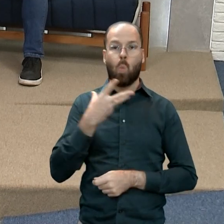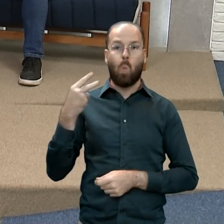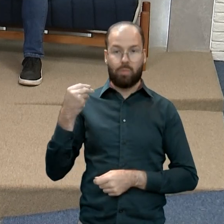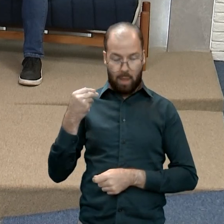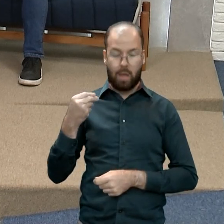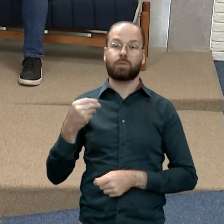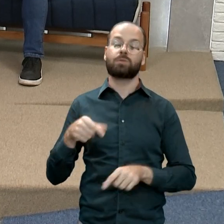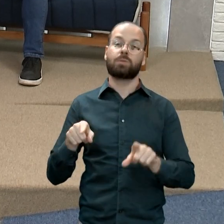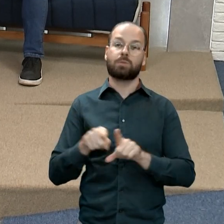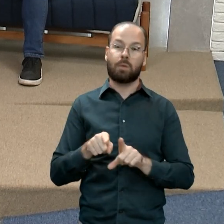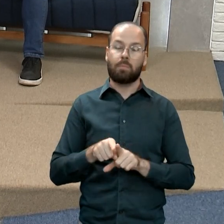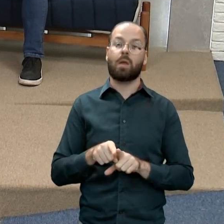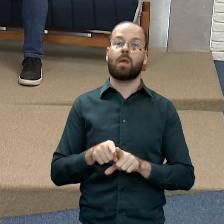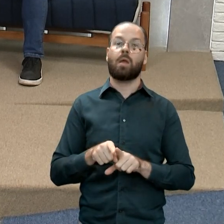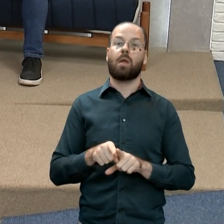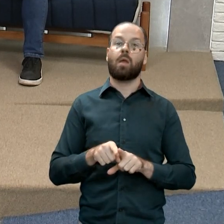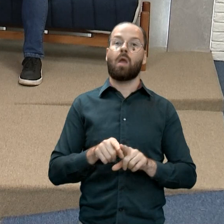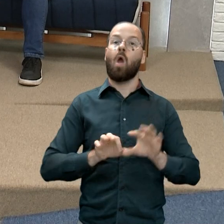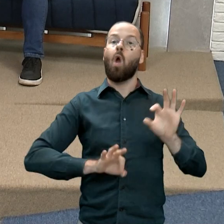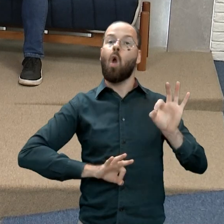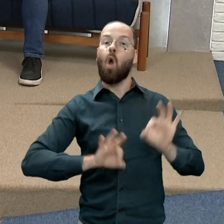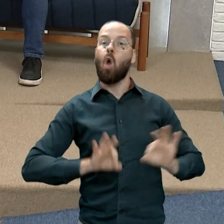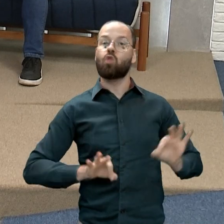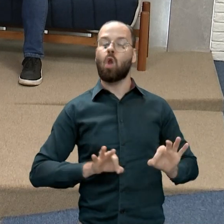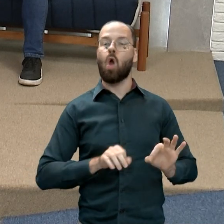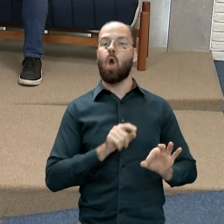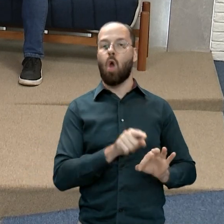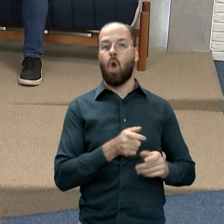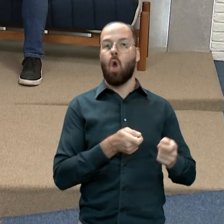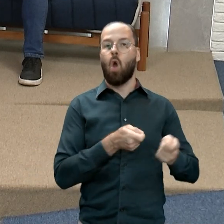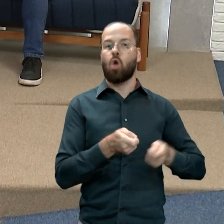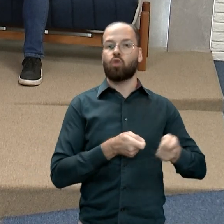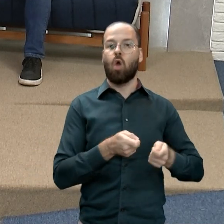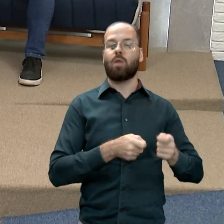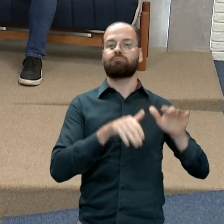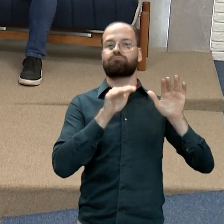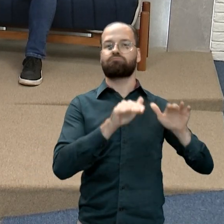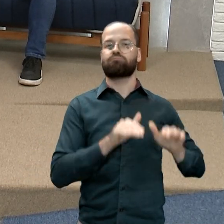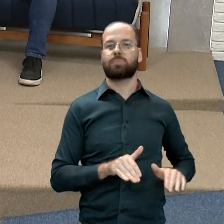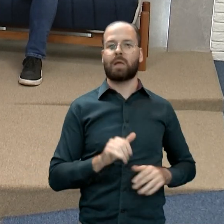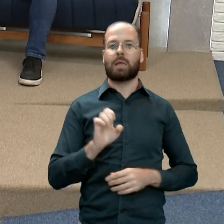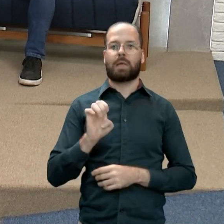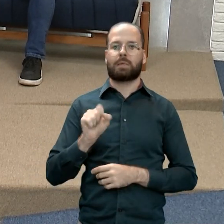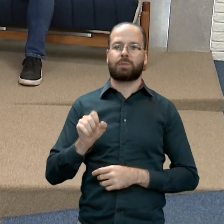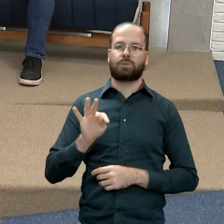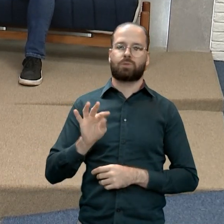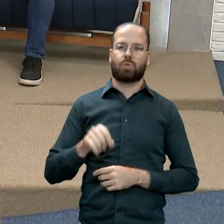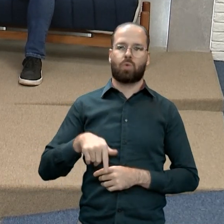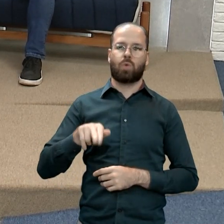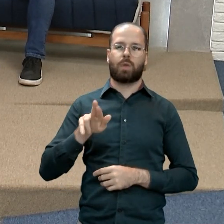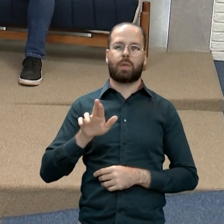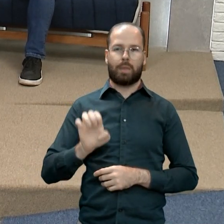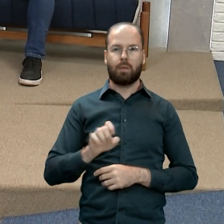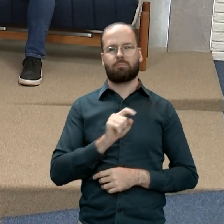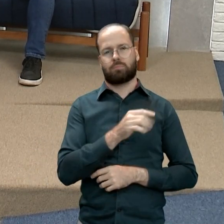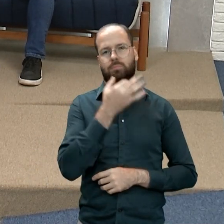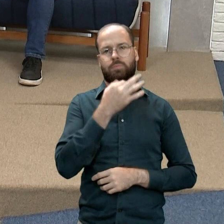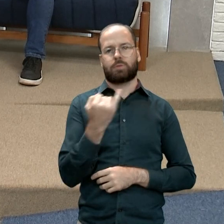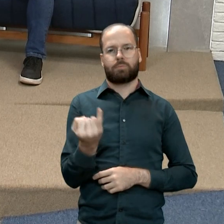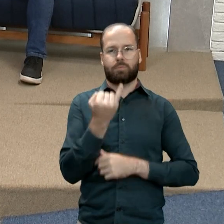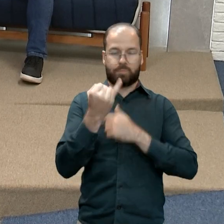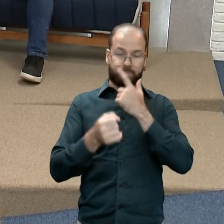importante, com relação ao controle de estoque. Isso também é importante. E no mesmo nível que a gente fala de tecnologia, a gente fala também de